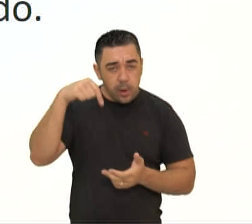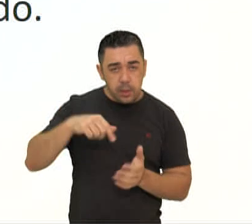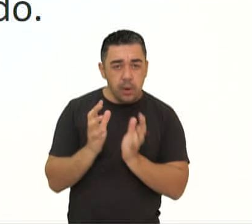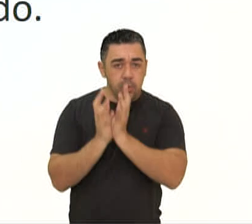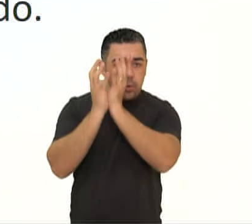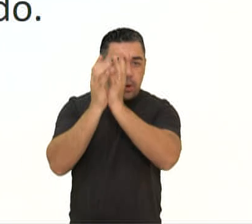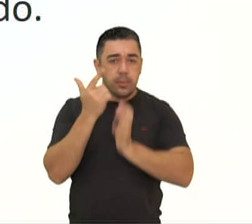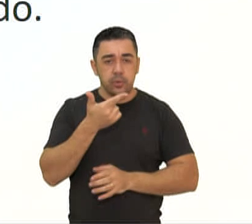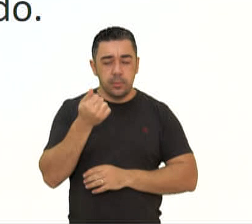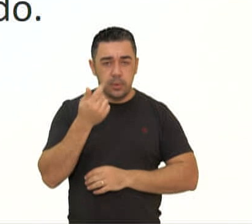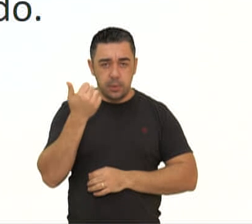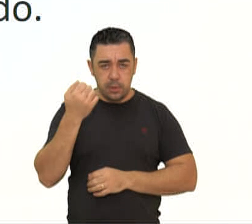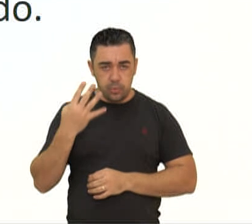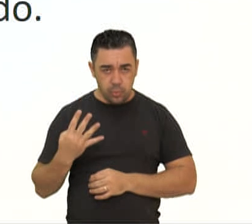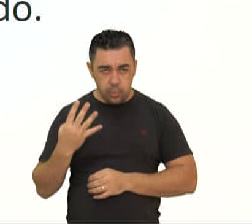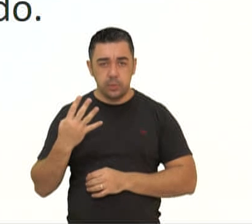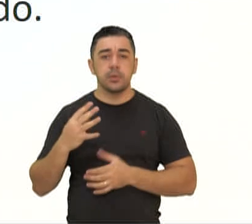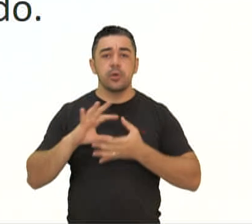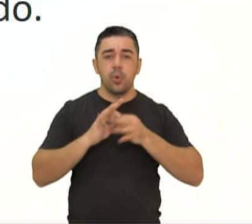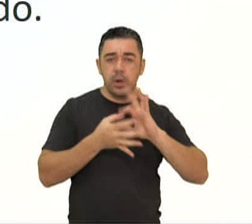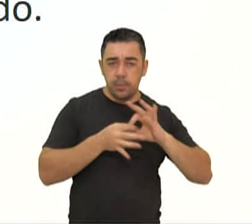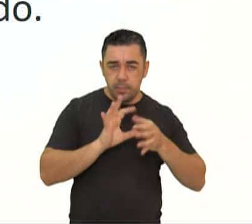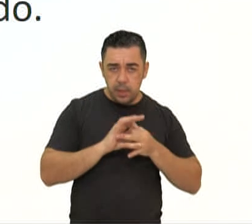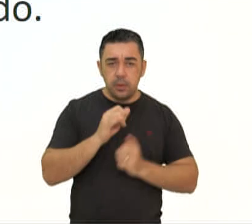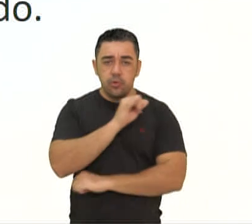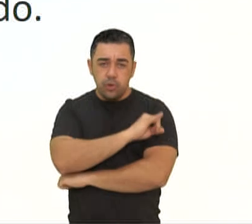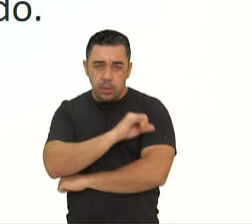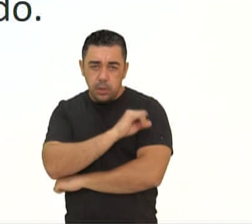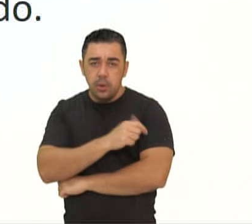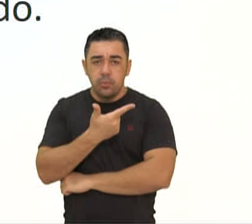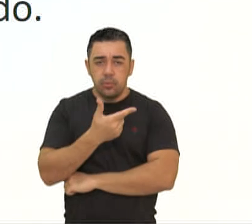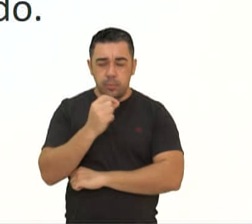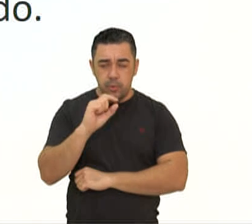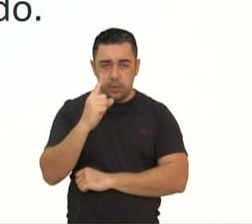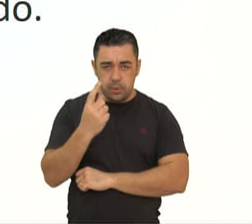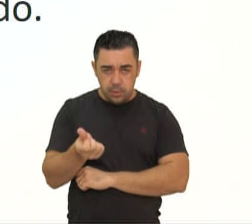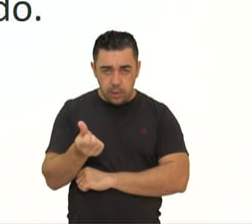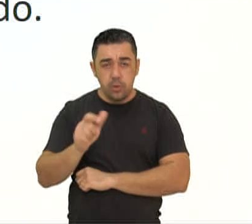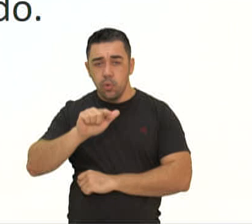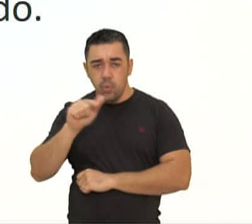Olimpíada do Rio, em 2016, entre outros grandes eventos.